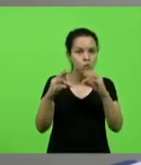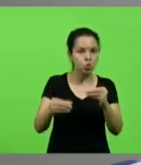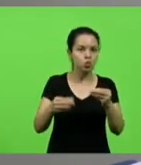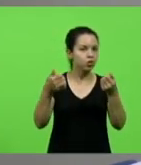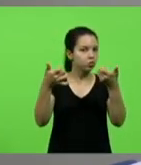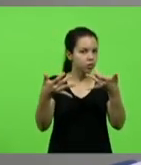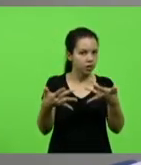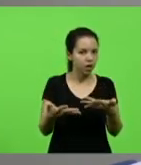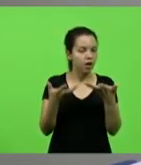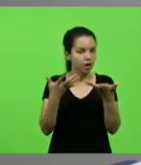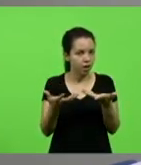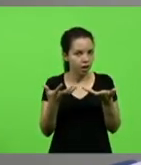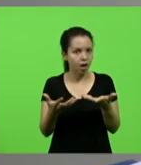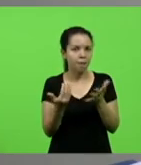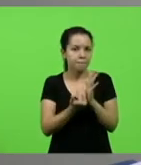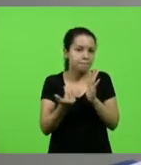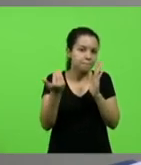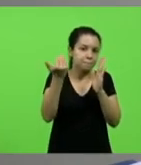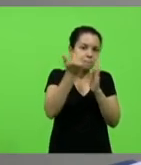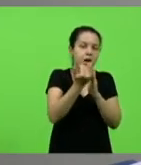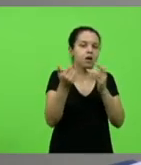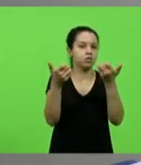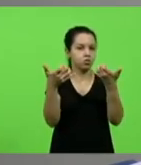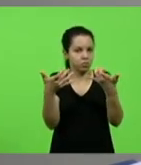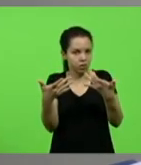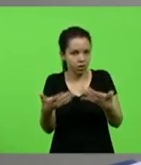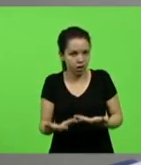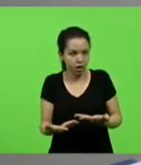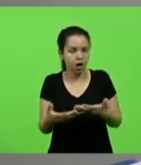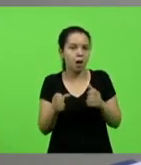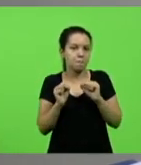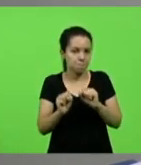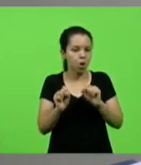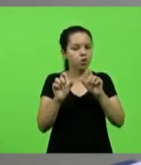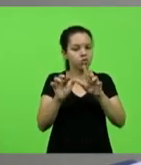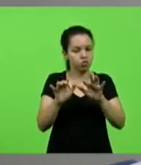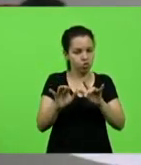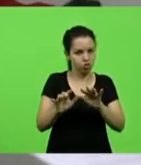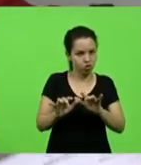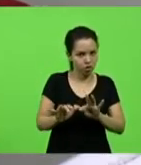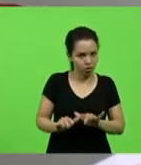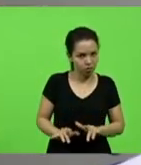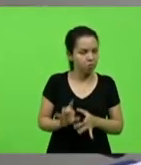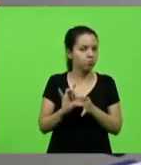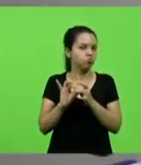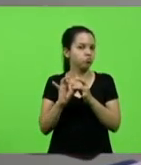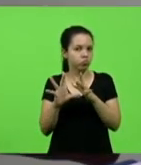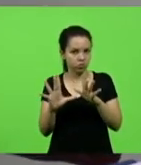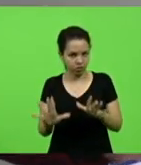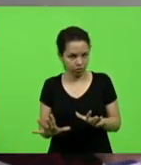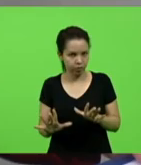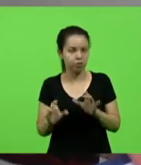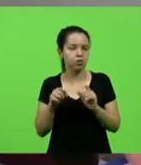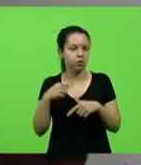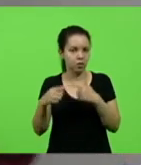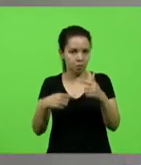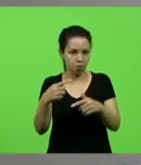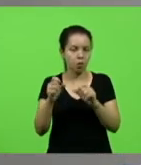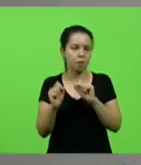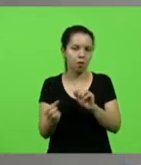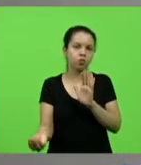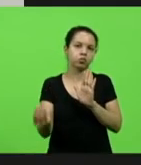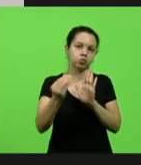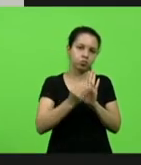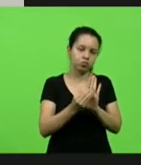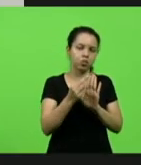desejar manifestar também de forma escrita, fique bem à vontade, que vai constar em todo o nosso